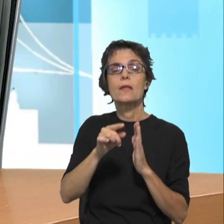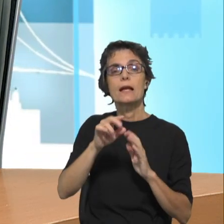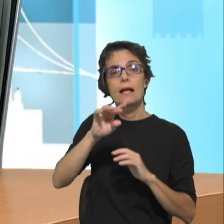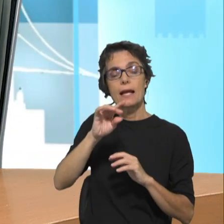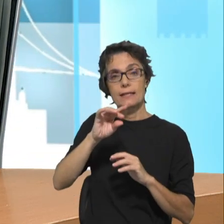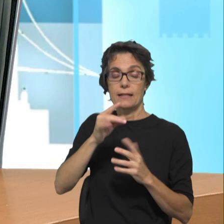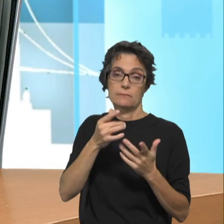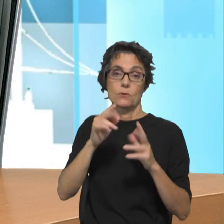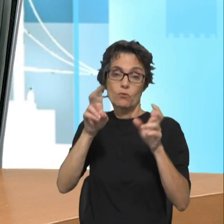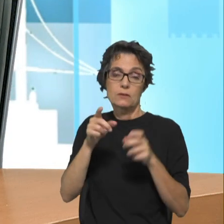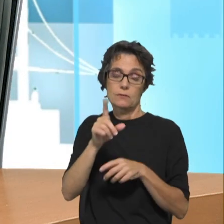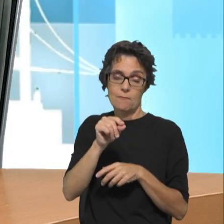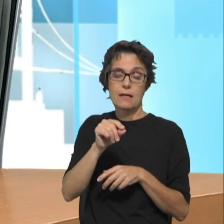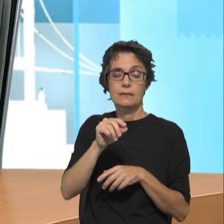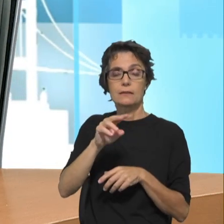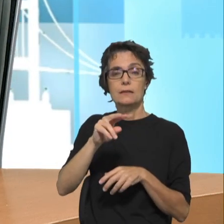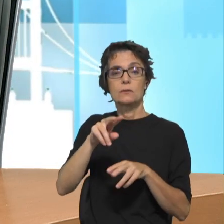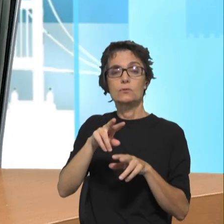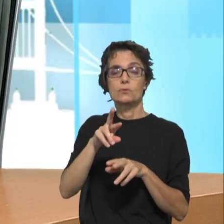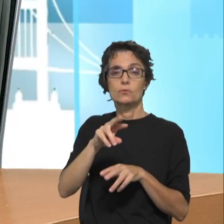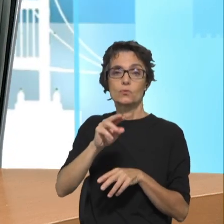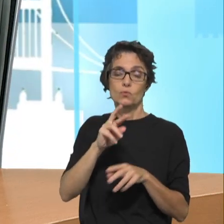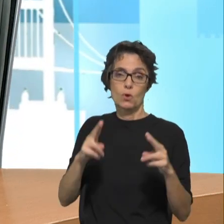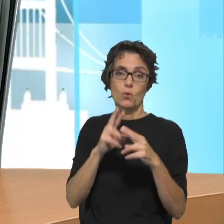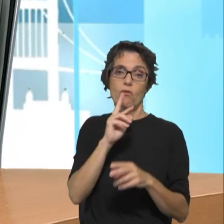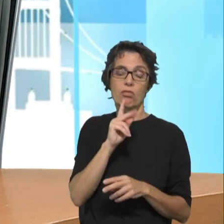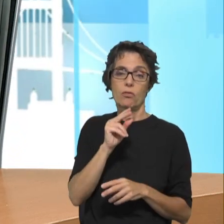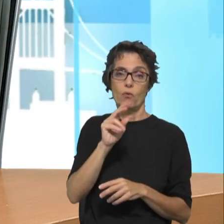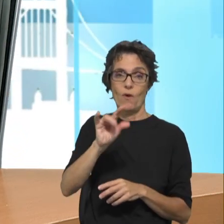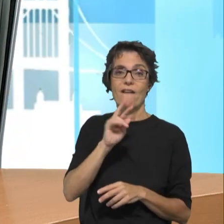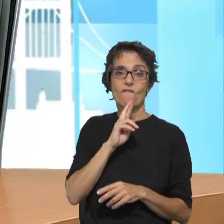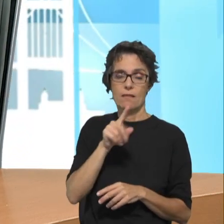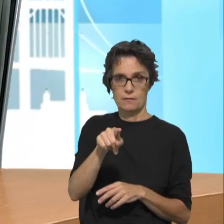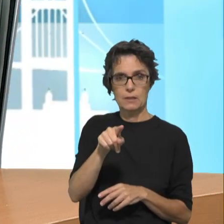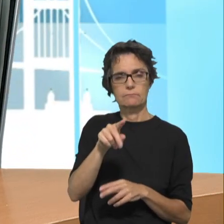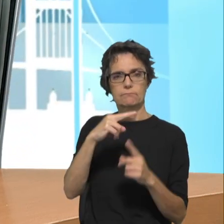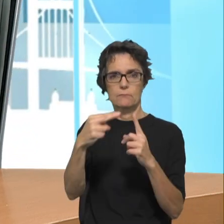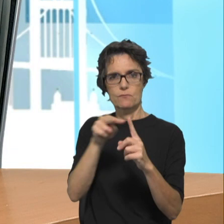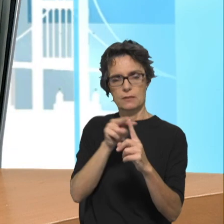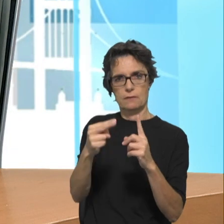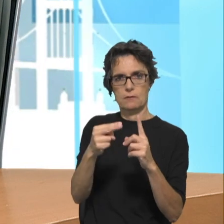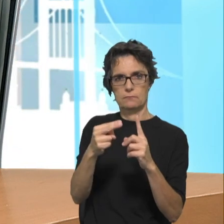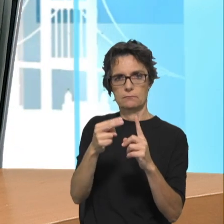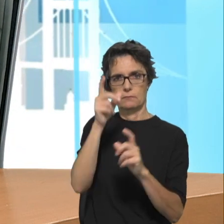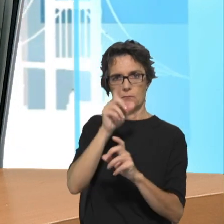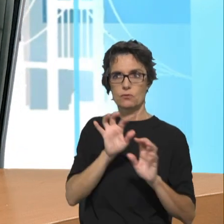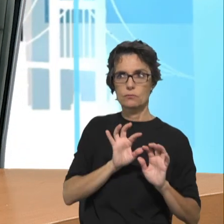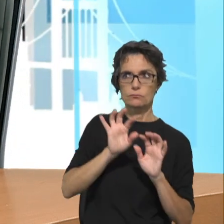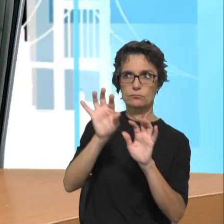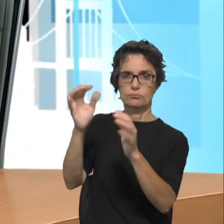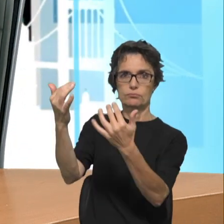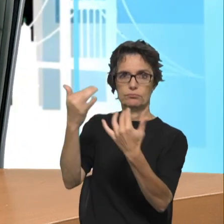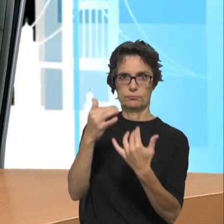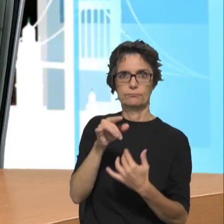Rosa Cabecinhas e as duas falarão desta perspectiva das migrações, o que para nós, na